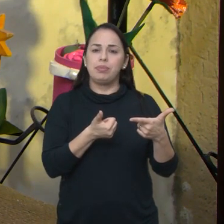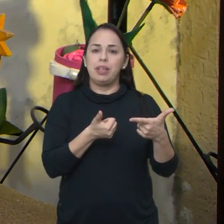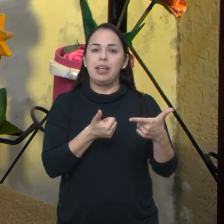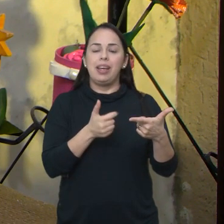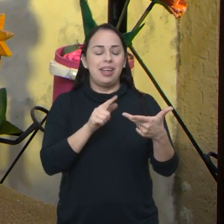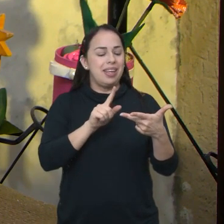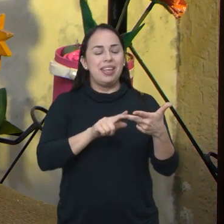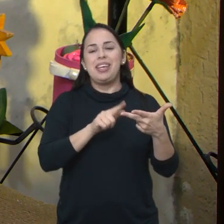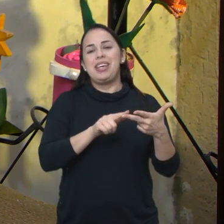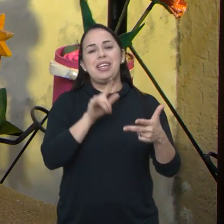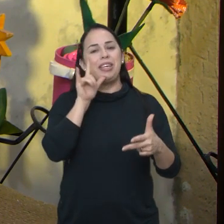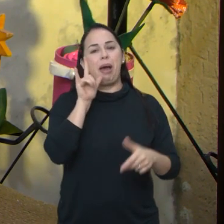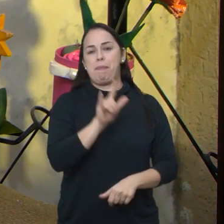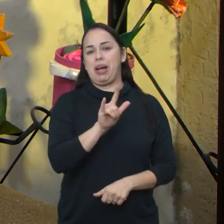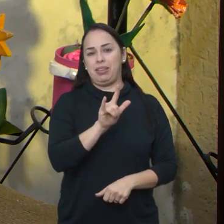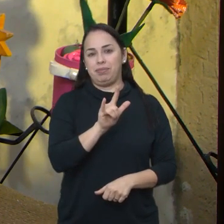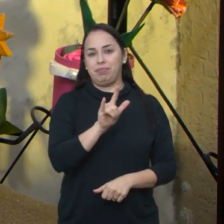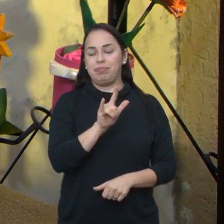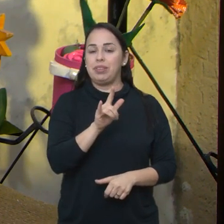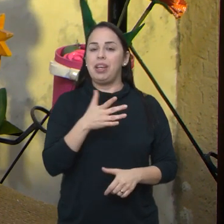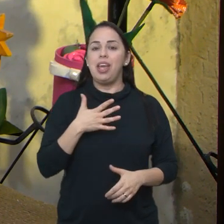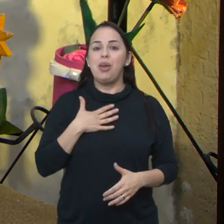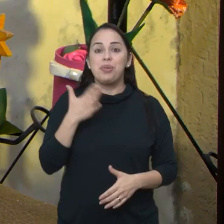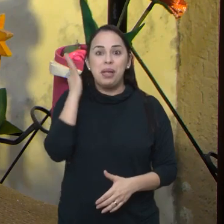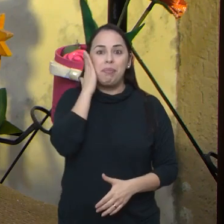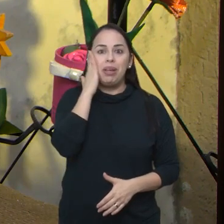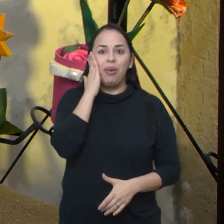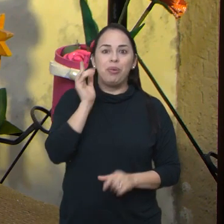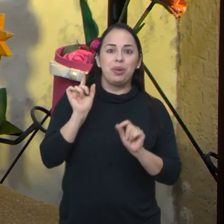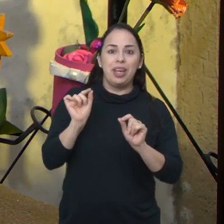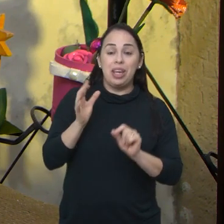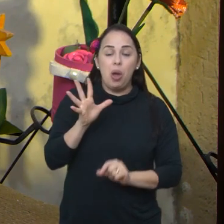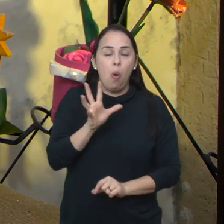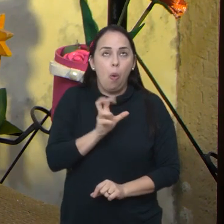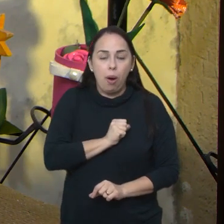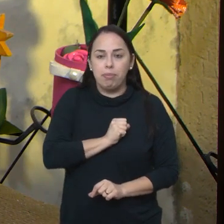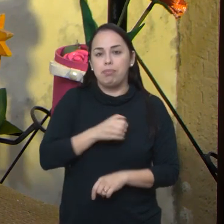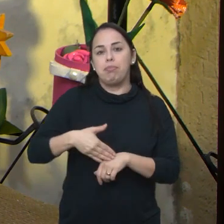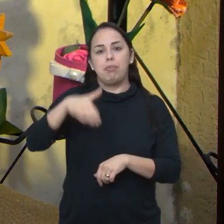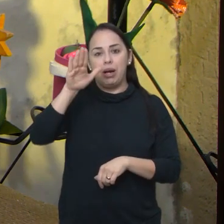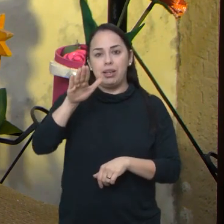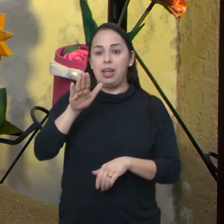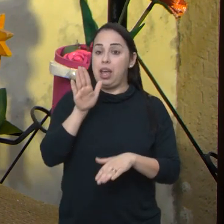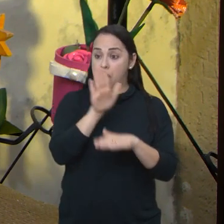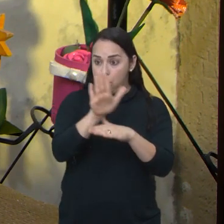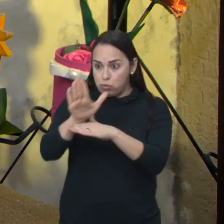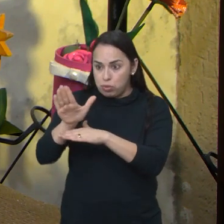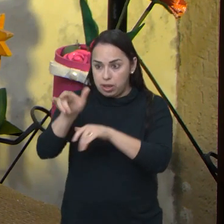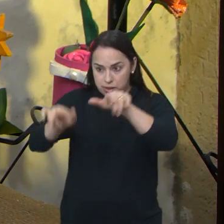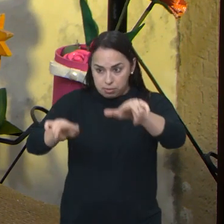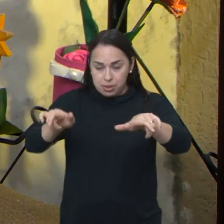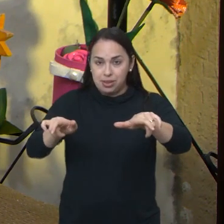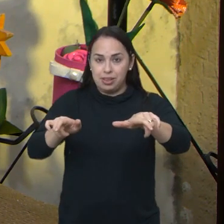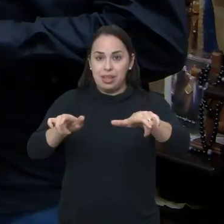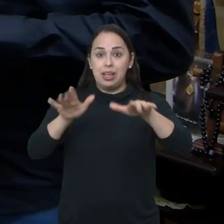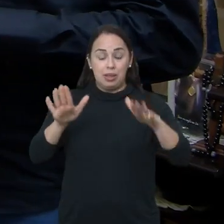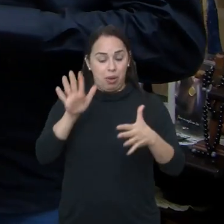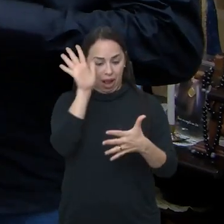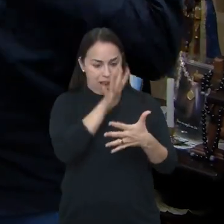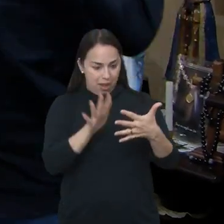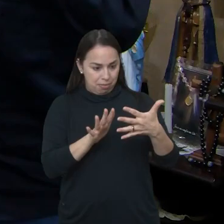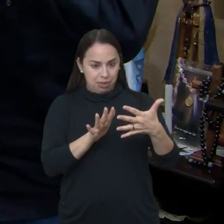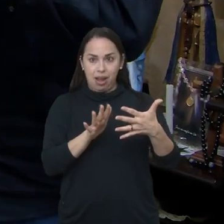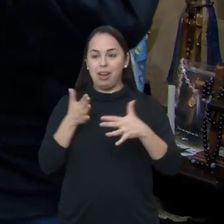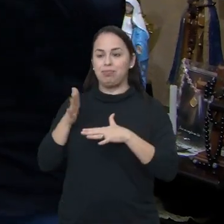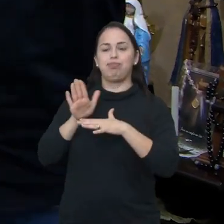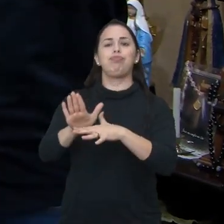você realmente amar aquilo que você faz. E eu sabia que o que eu gostava muito, eu ainda gosto muito de ajudar as pessoas, e eu sabia que